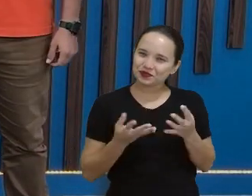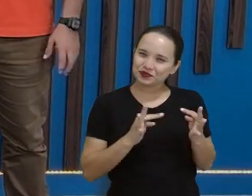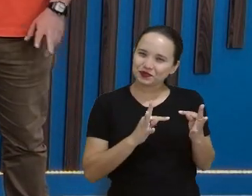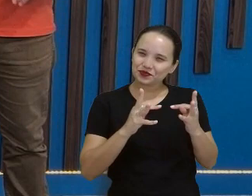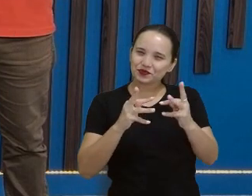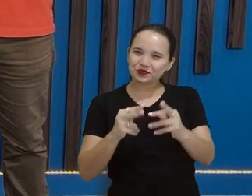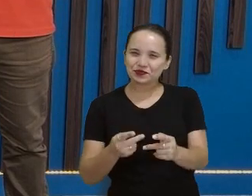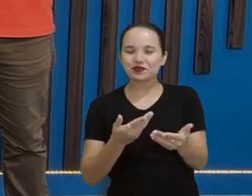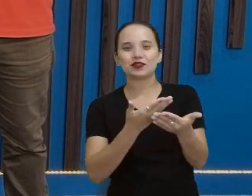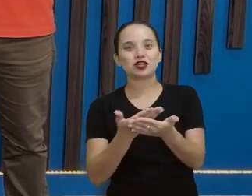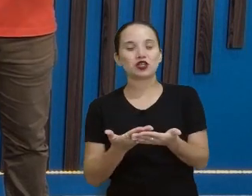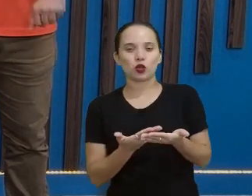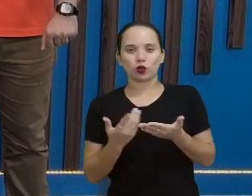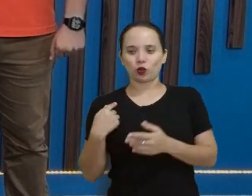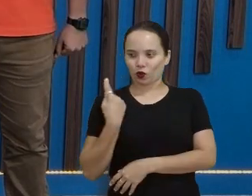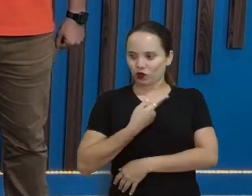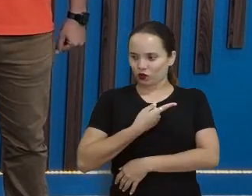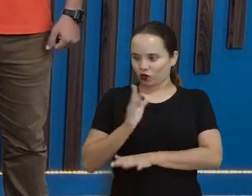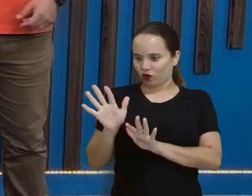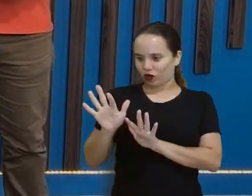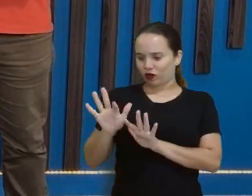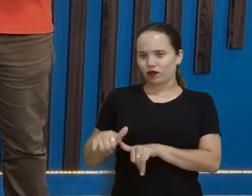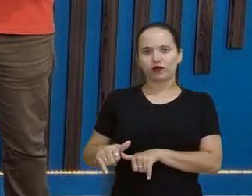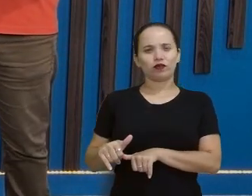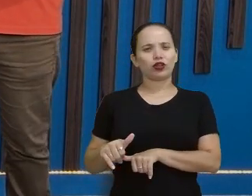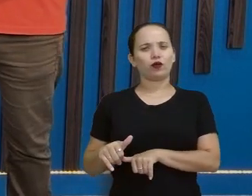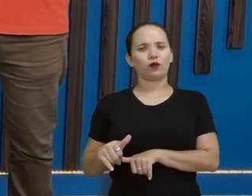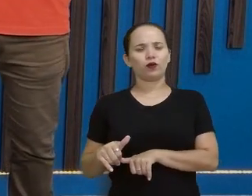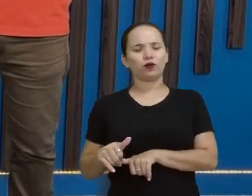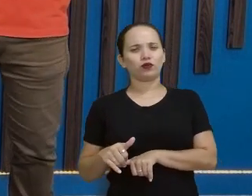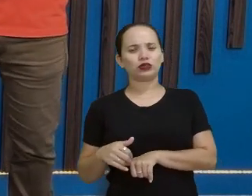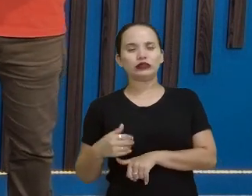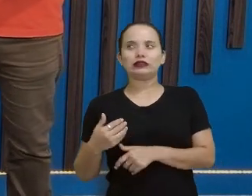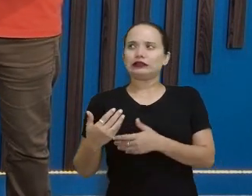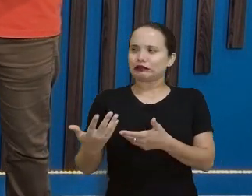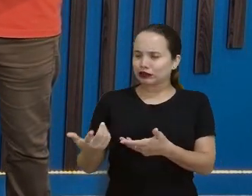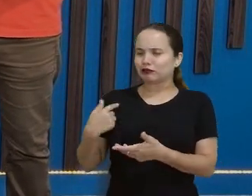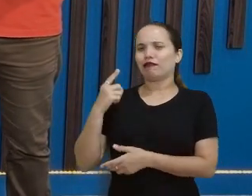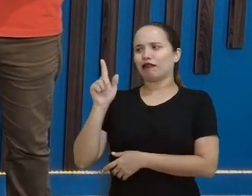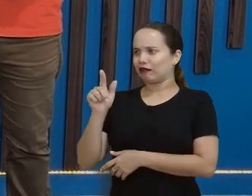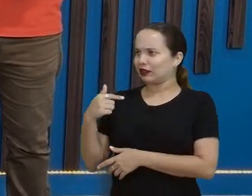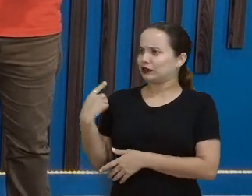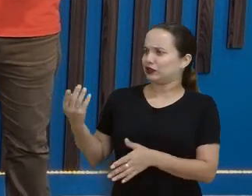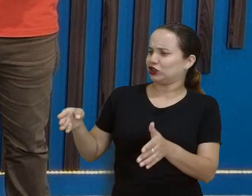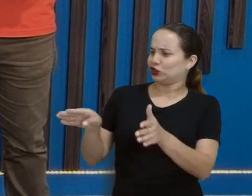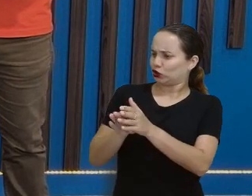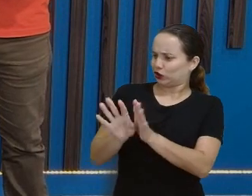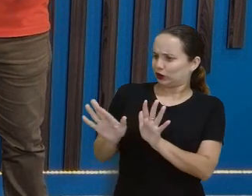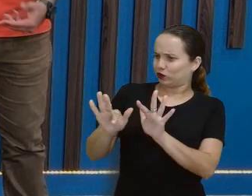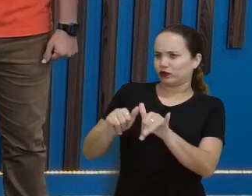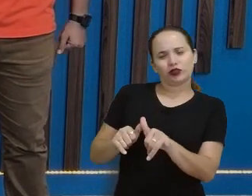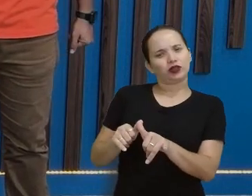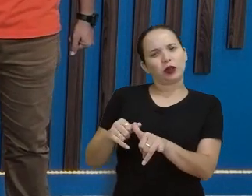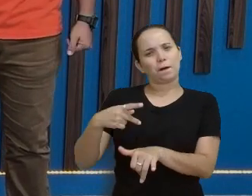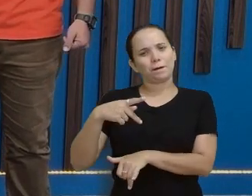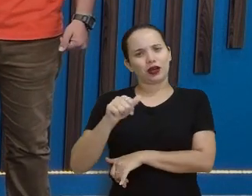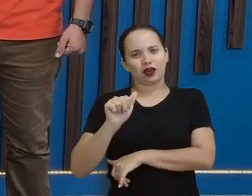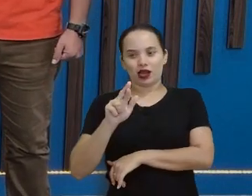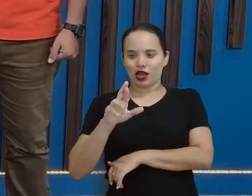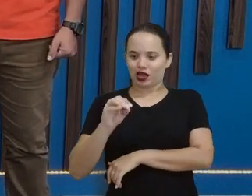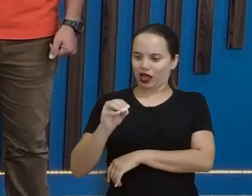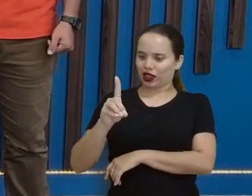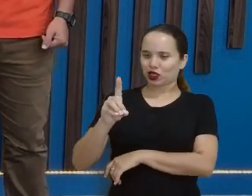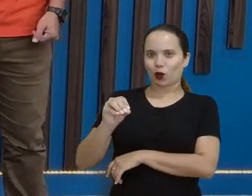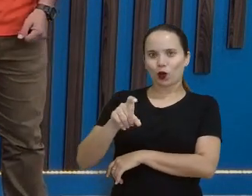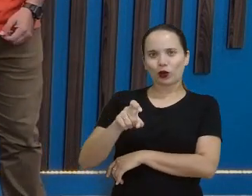bem-vindas ao nosso fim de jornada. Como é que é isso? A gente já chega no fim. Oxente. É paradoxo o nome disso. A vida como ela